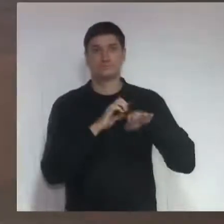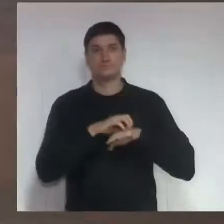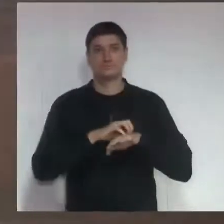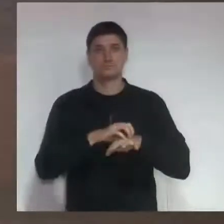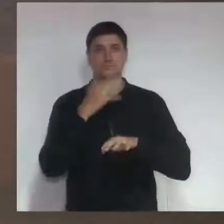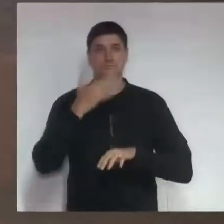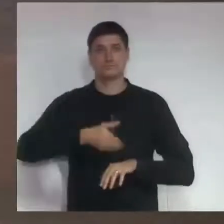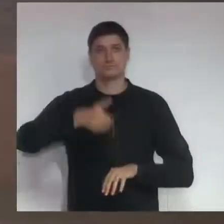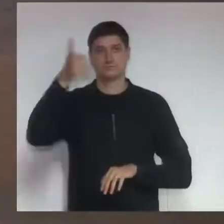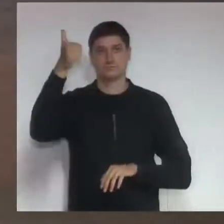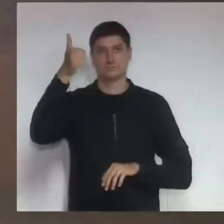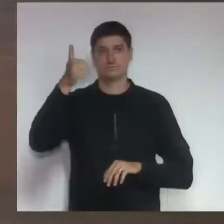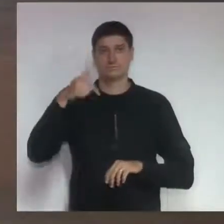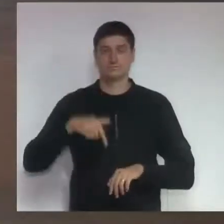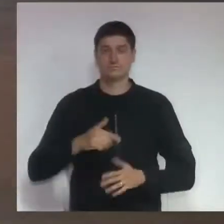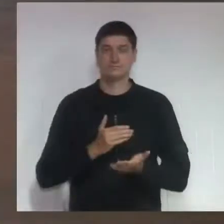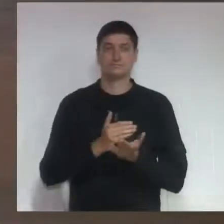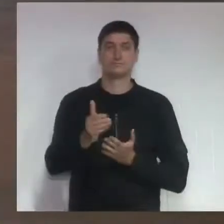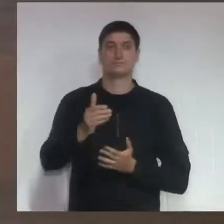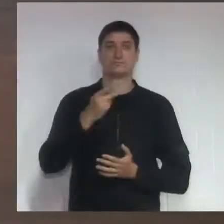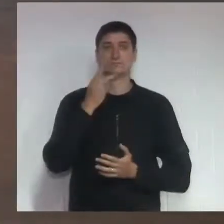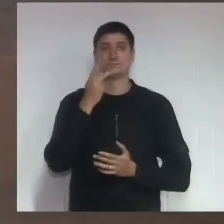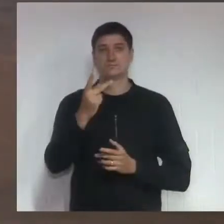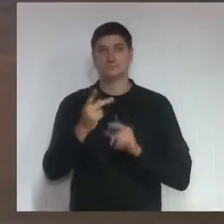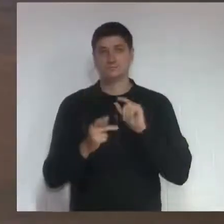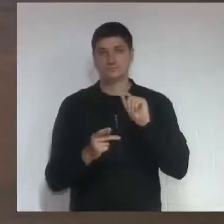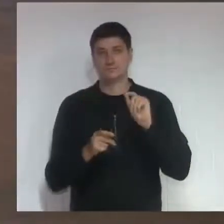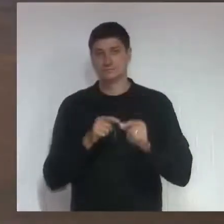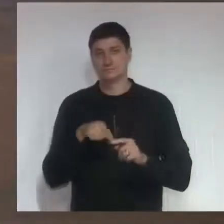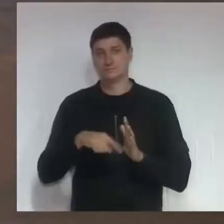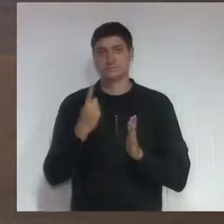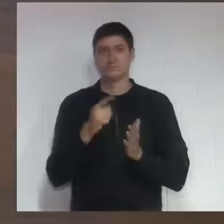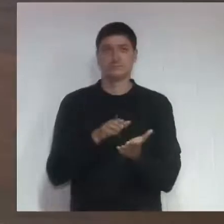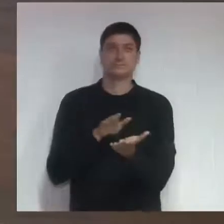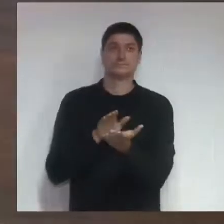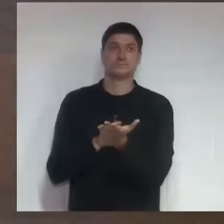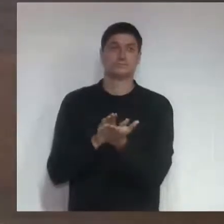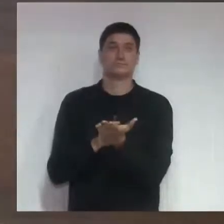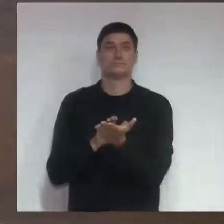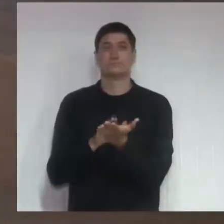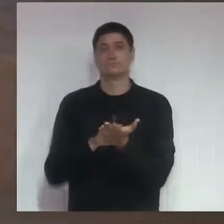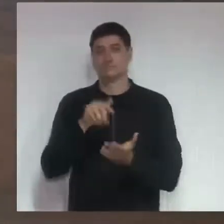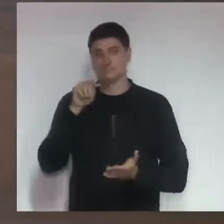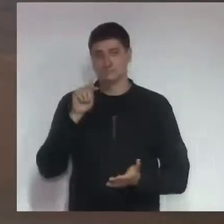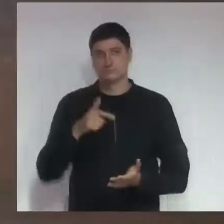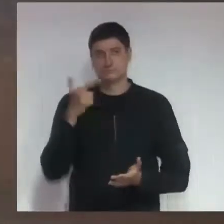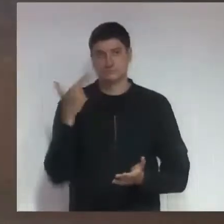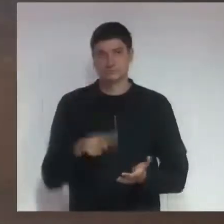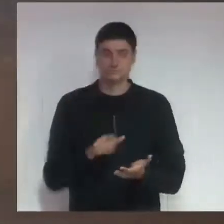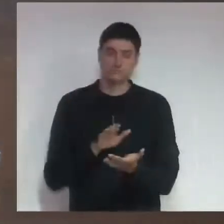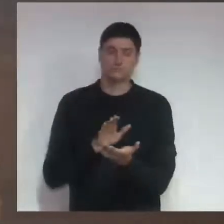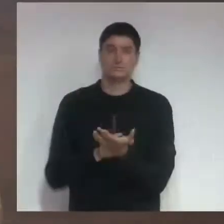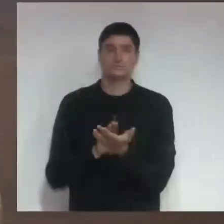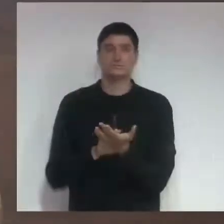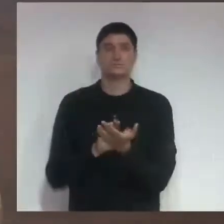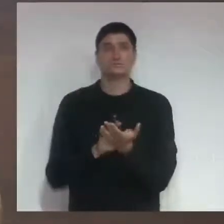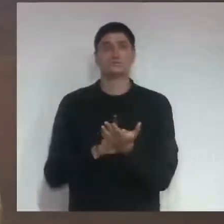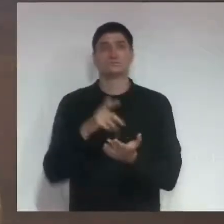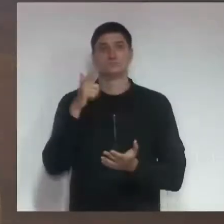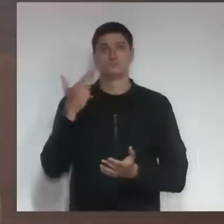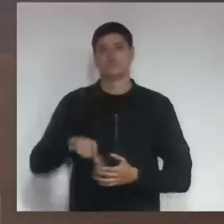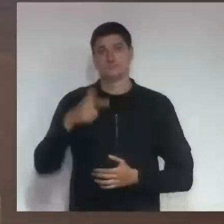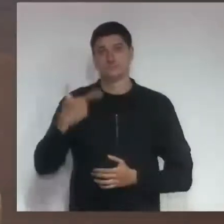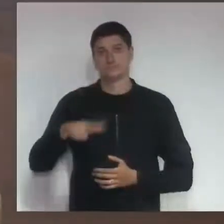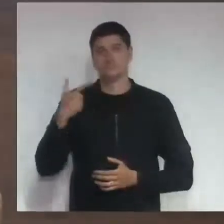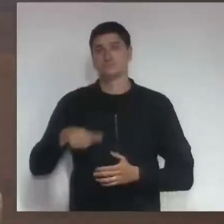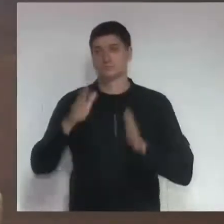cidade. Queria começar falando, dar os parabéns, na verdade, reforçar quantas vezes já foi bem